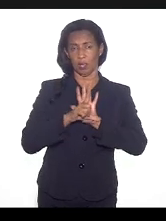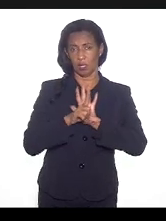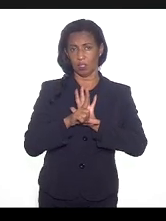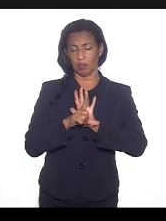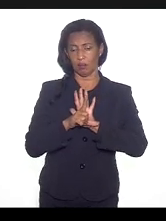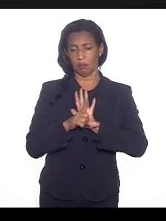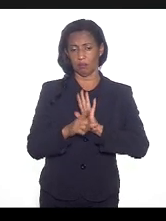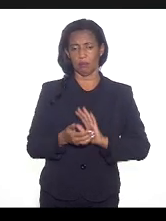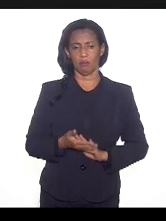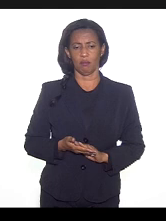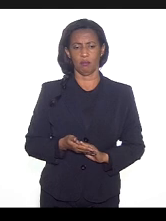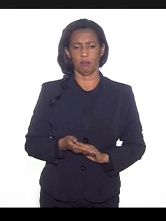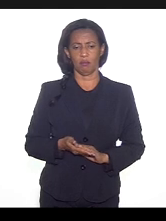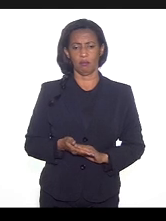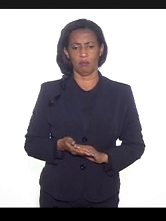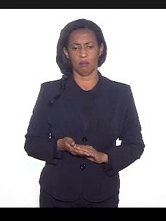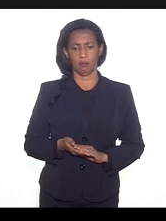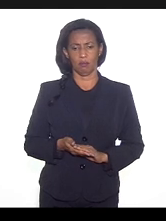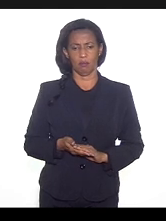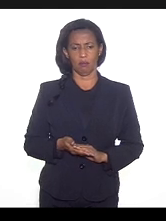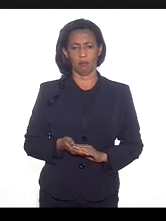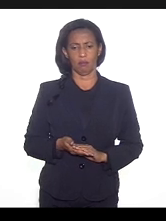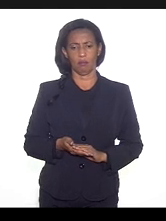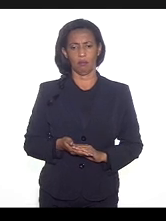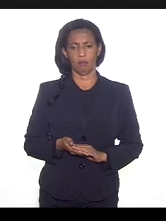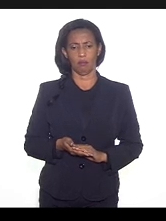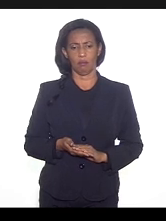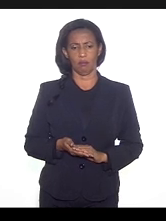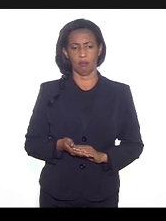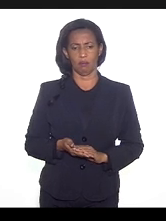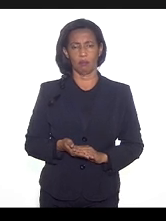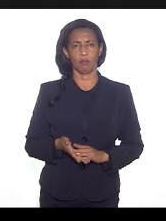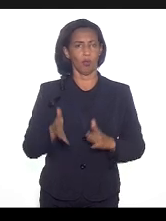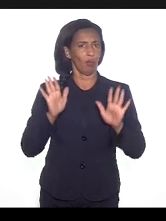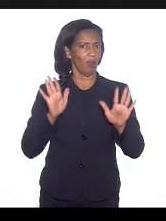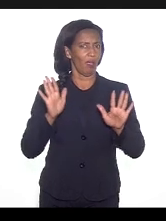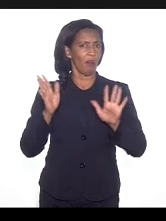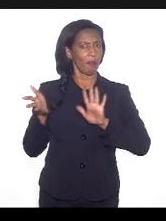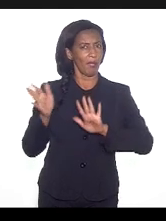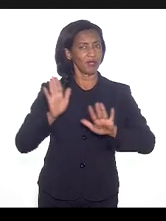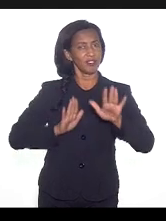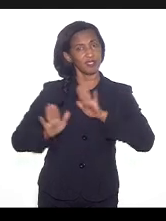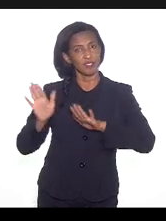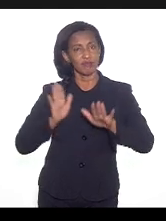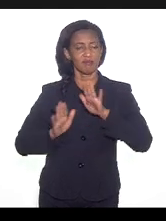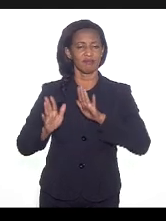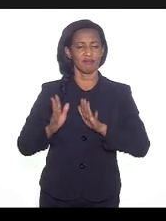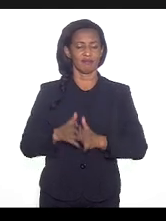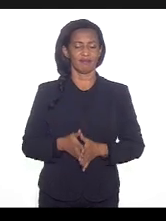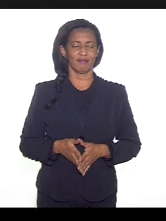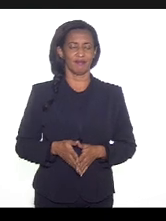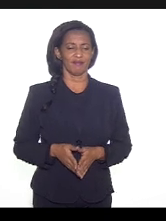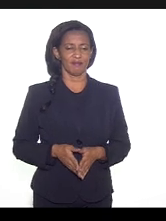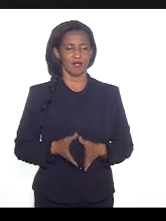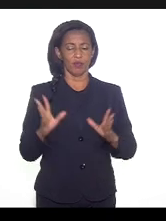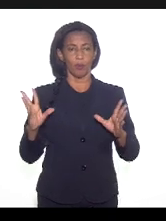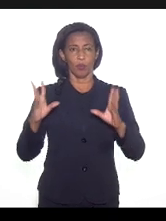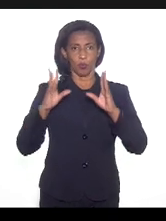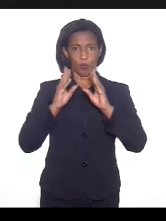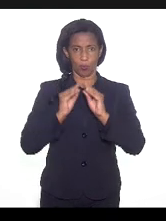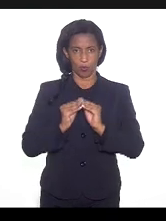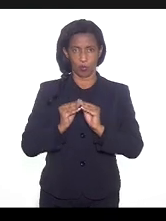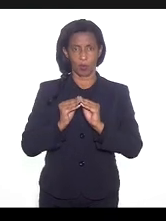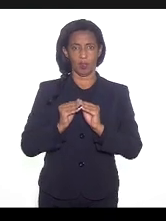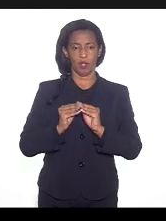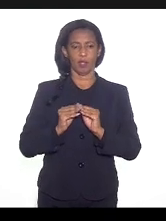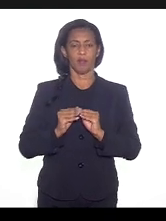teor semelhante, mas o que abunda... Que a bunda não prejudica nesse caso, né, já que a gente vai concluir propondo uma legislação